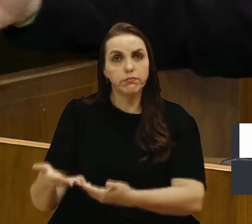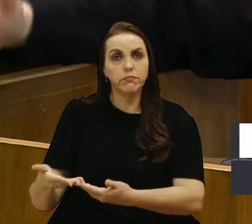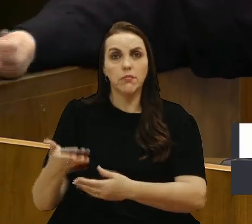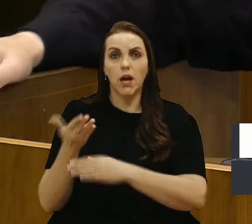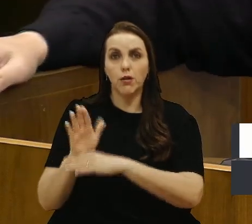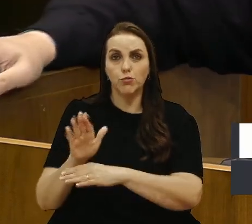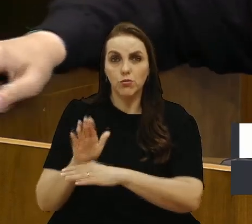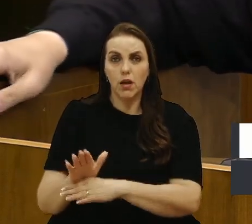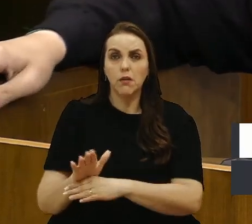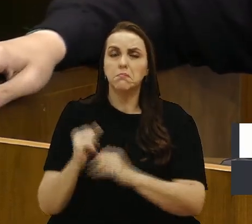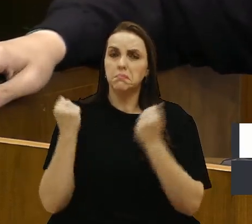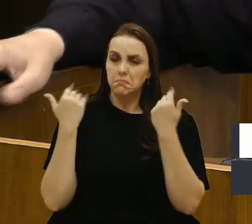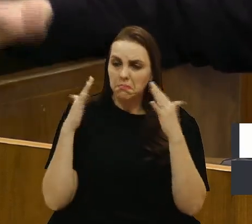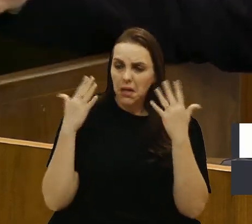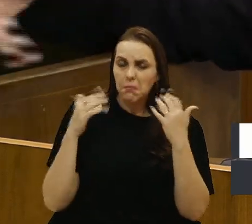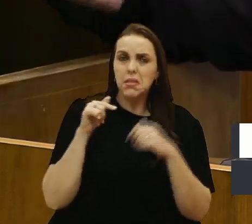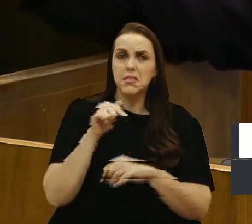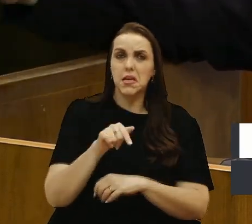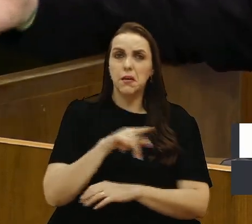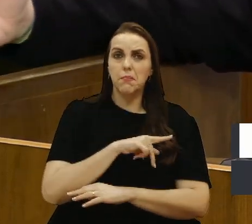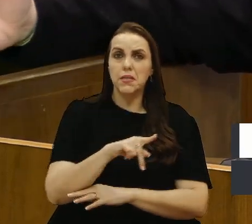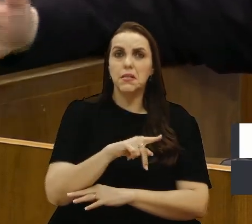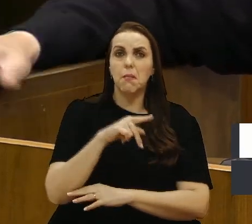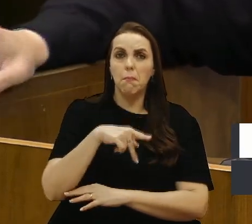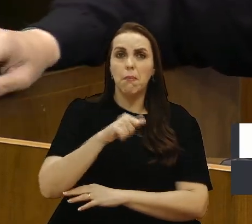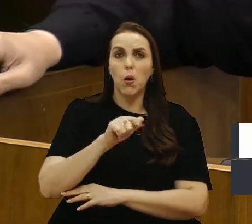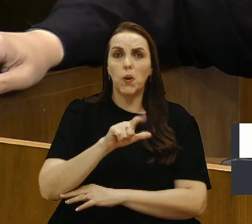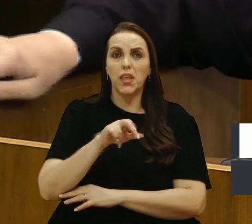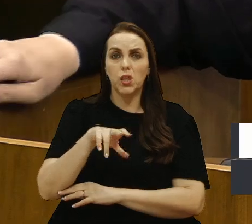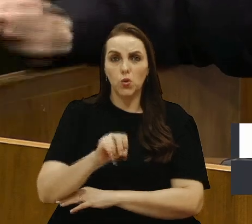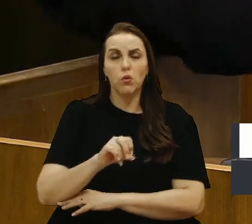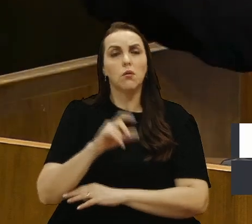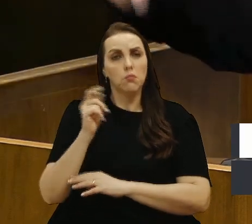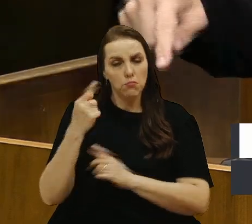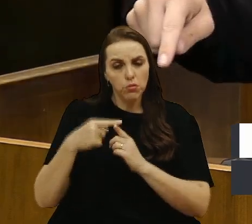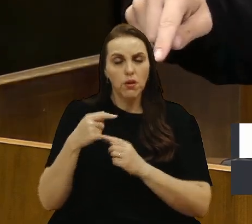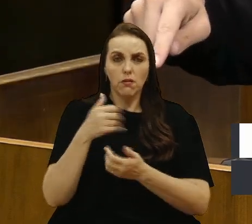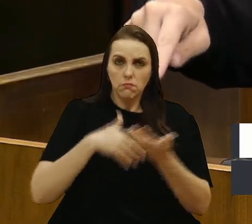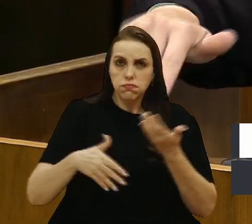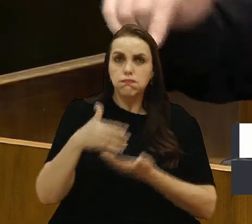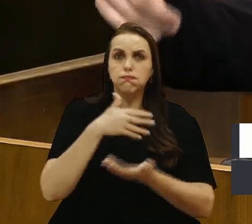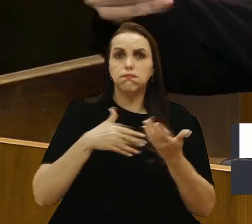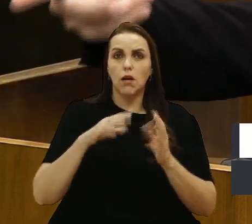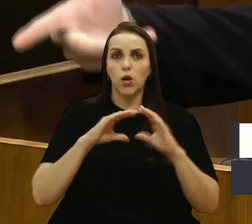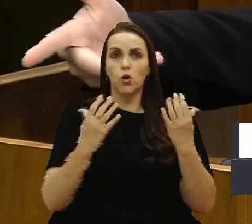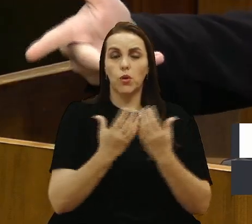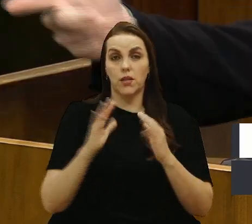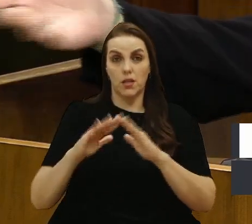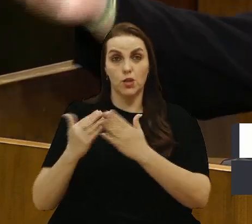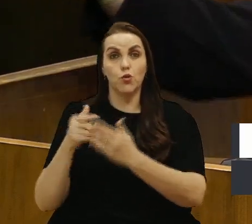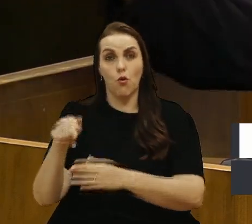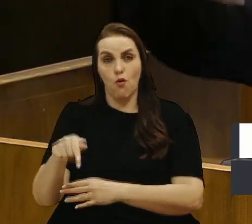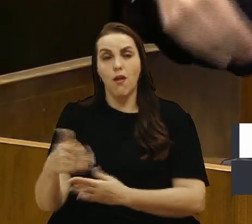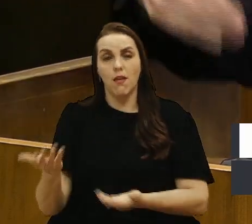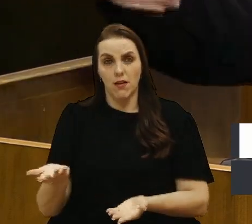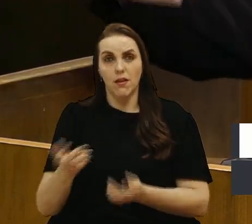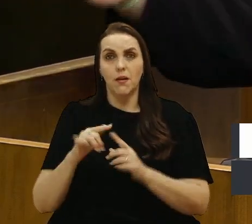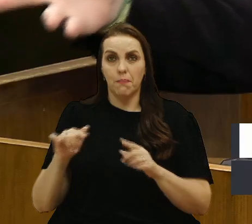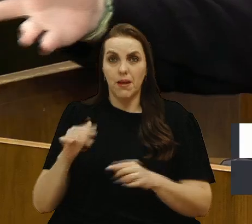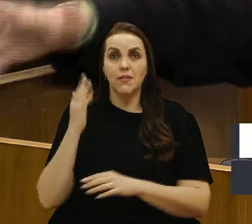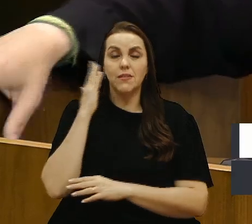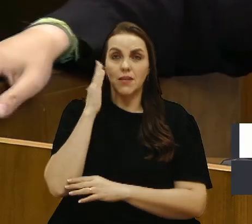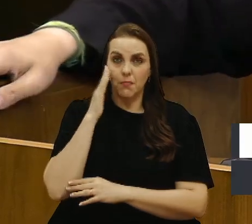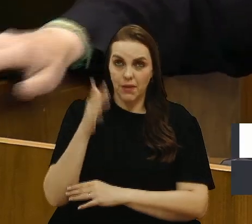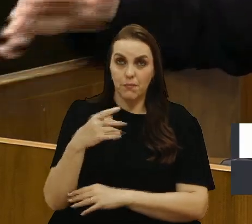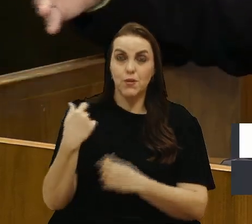auxiliar, e parabenizei o Paulinho, porque nós sabemos que é importante o envolvimento da comunidade na escola, apesar de que nós sabemos que esse envolvimento é